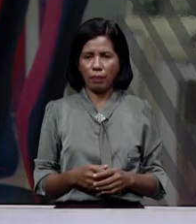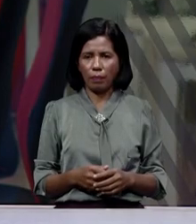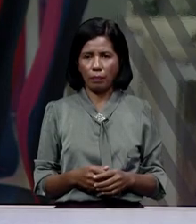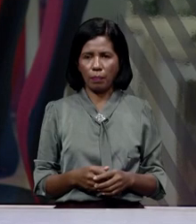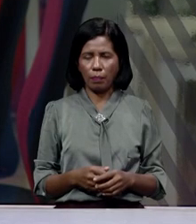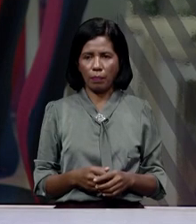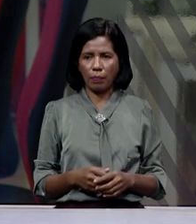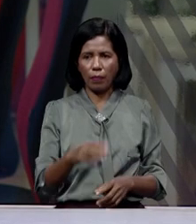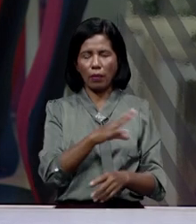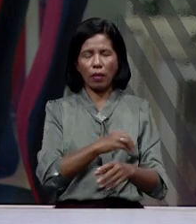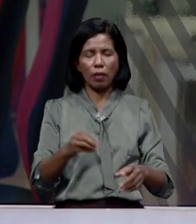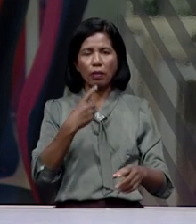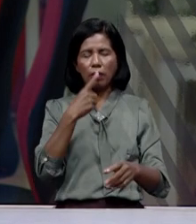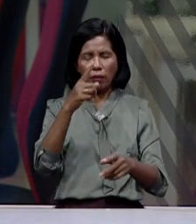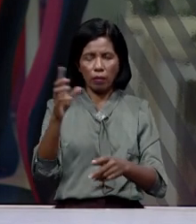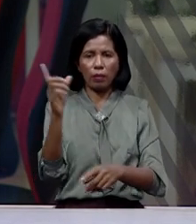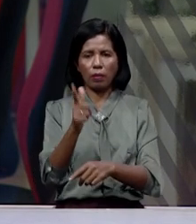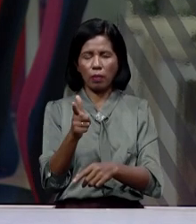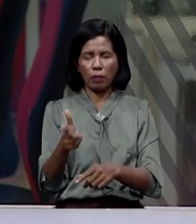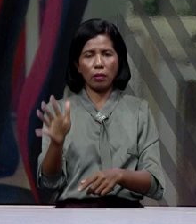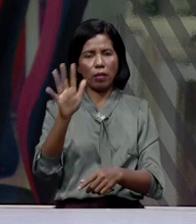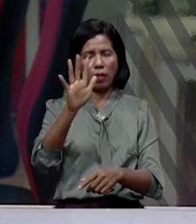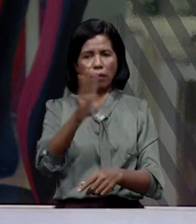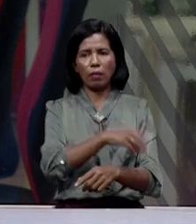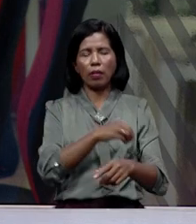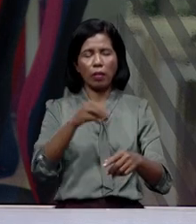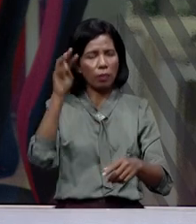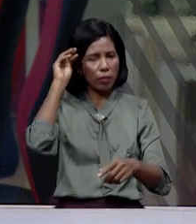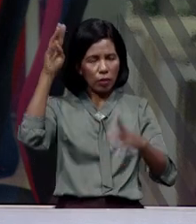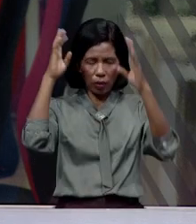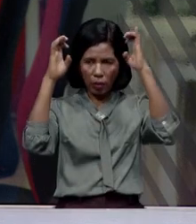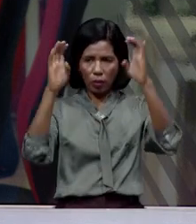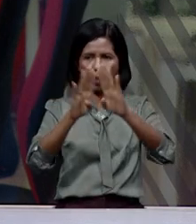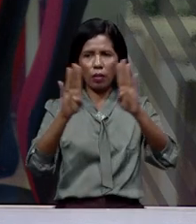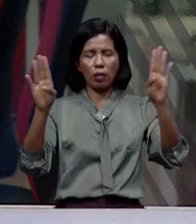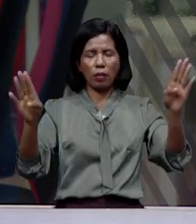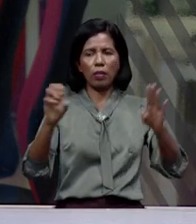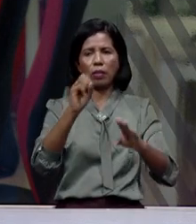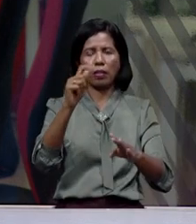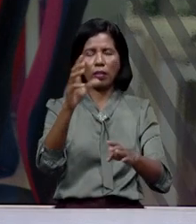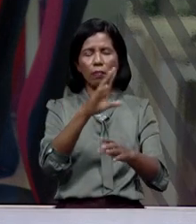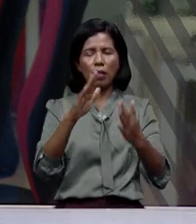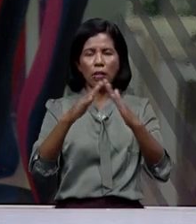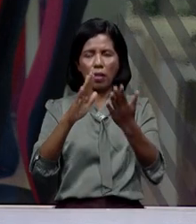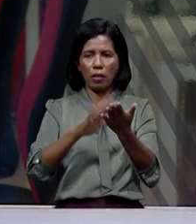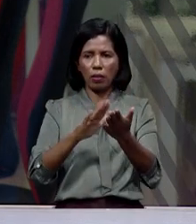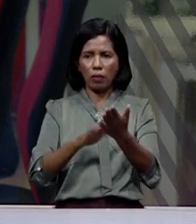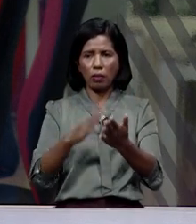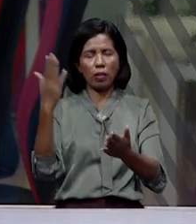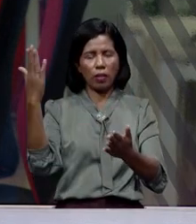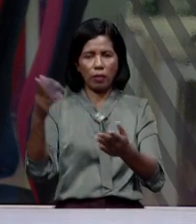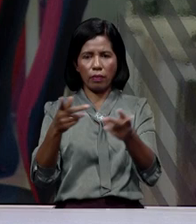Pengurusan Lorong Konsulta Popular Badala Ruanulu Rasing 5, Ministério da Educação Loki Sertame, Ba Escola Sira e Hakada